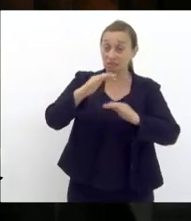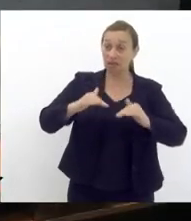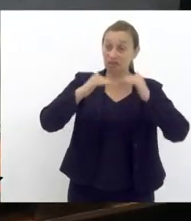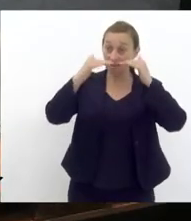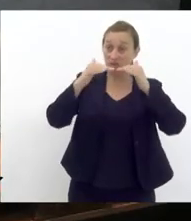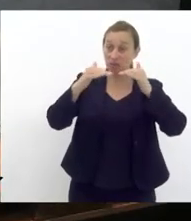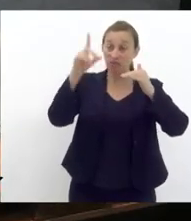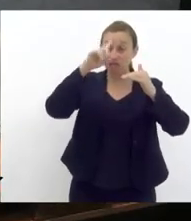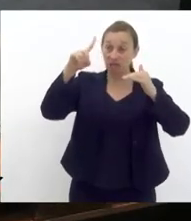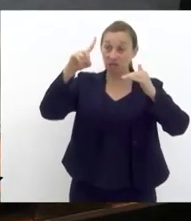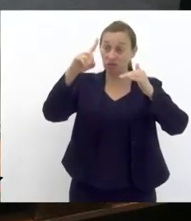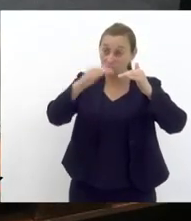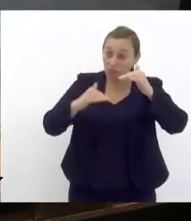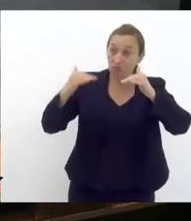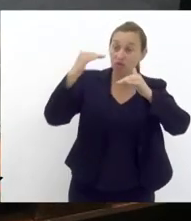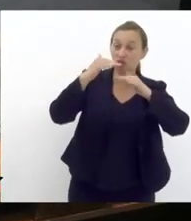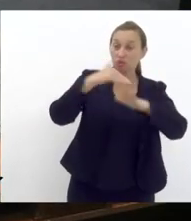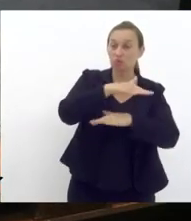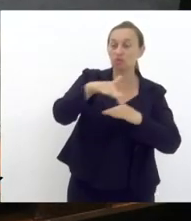todos muito obrigado presidente